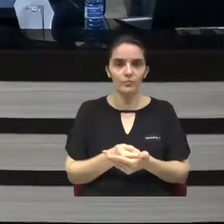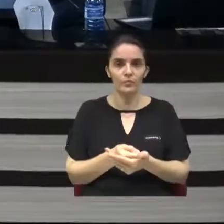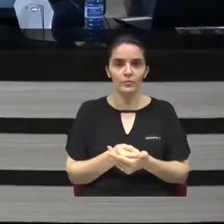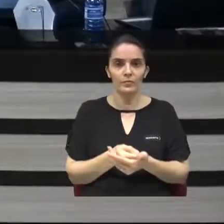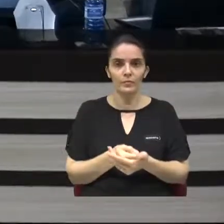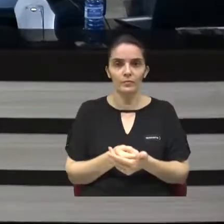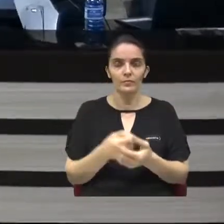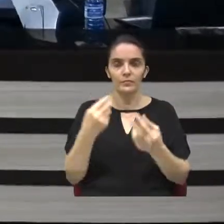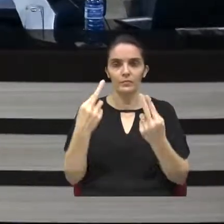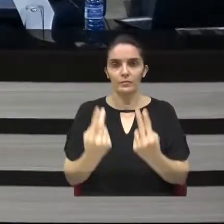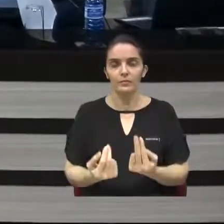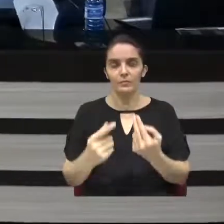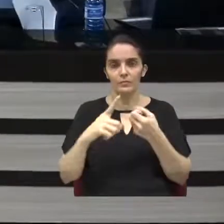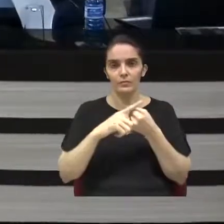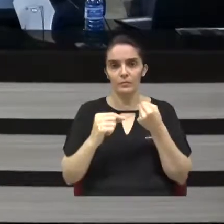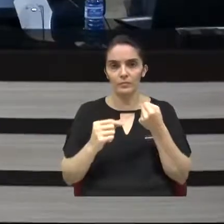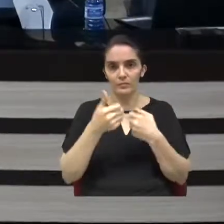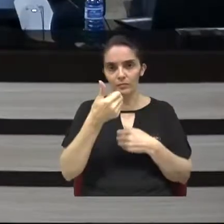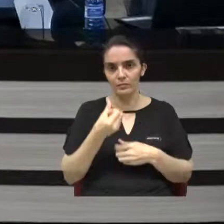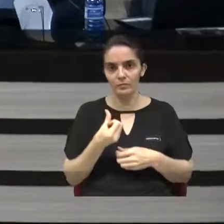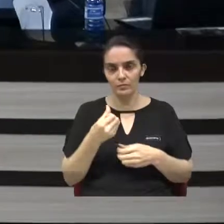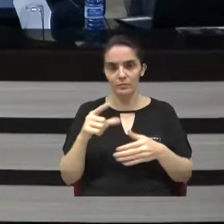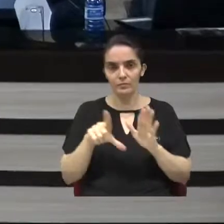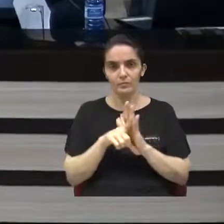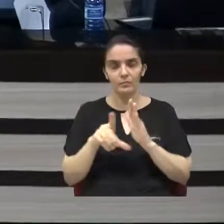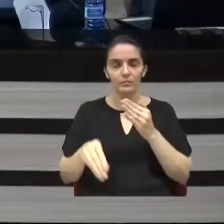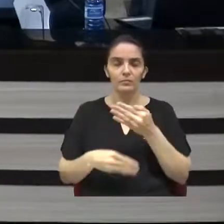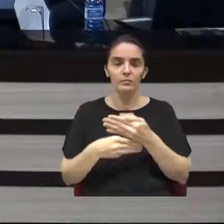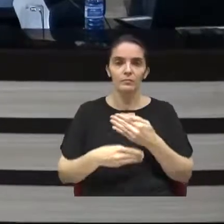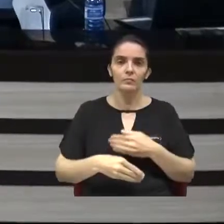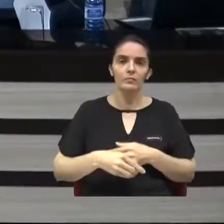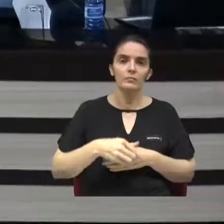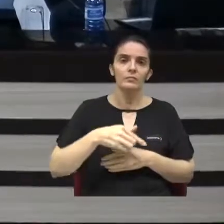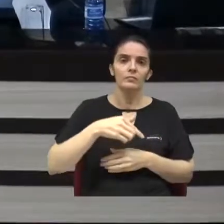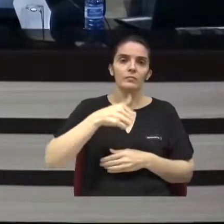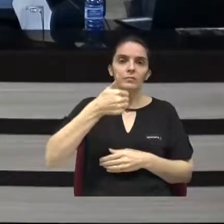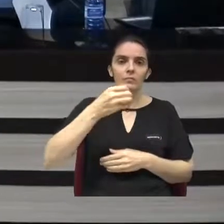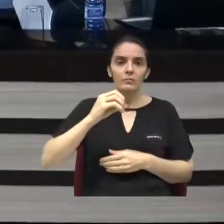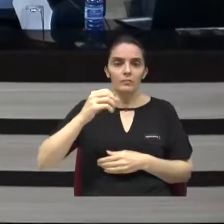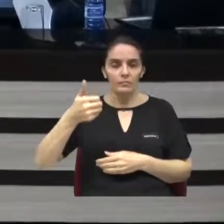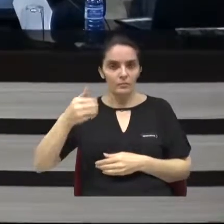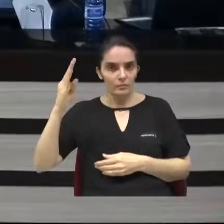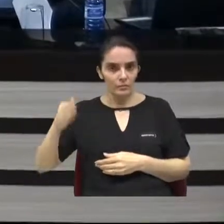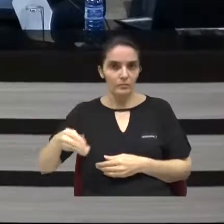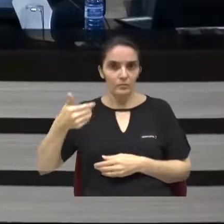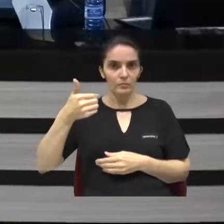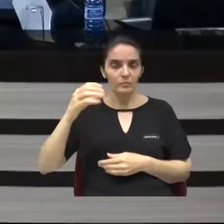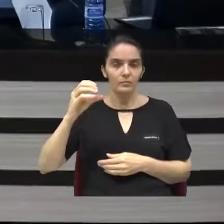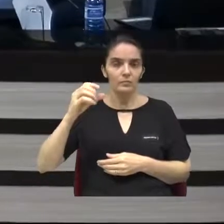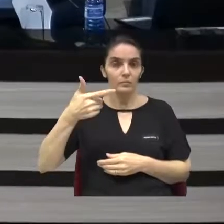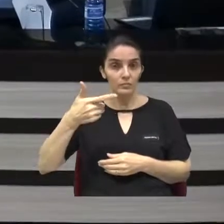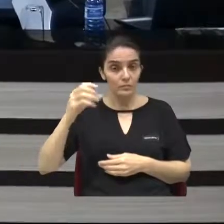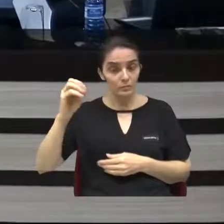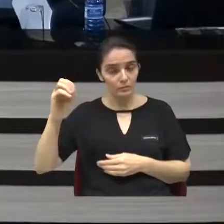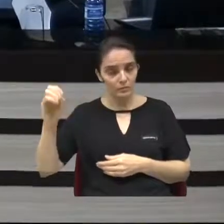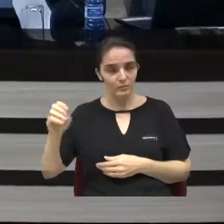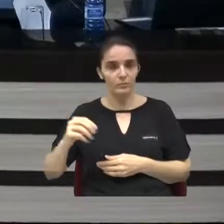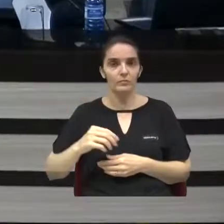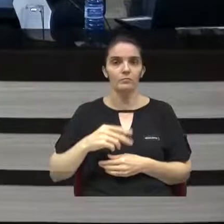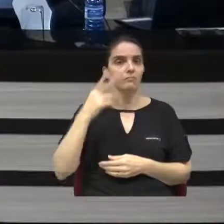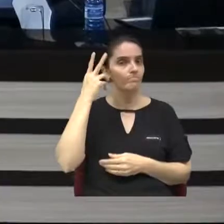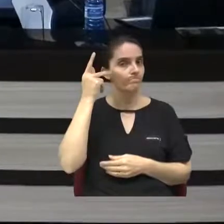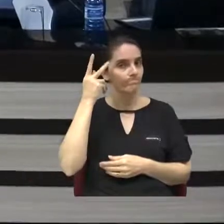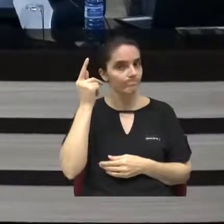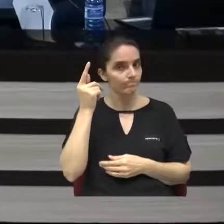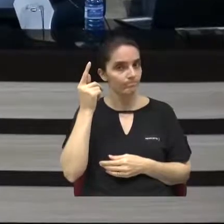o artigo 16 da Lei Complementar 101/2000, o que, no seu entender, tornou a norma aprovada